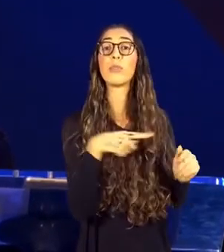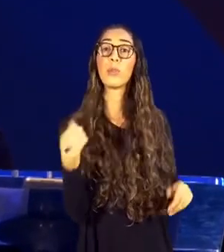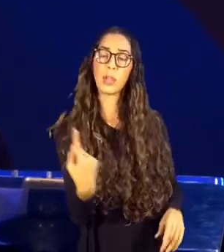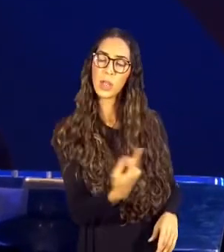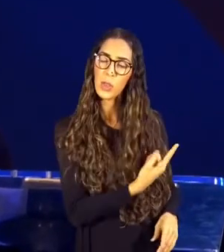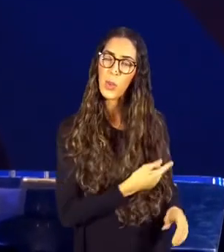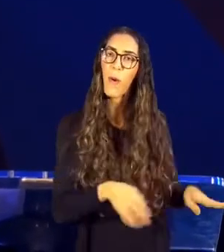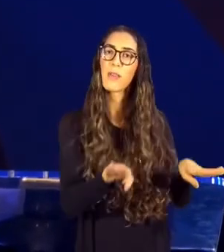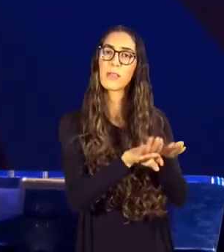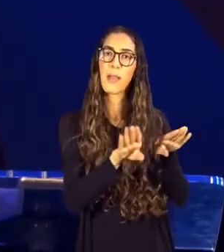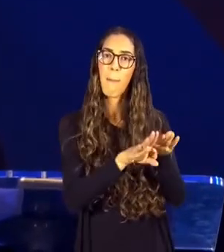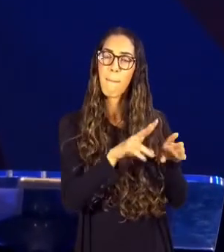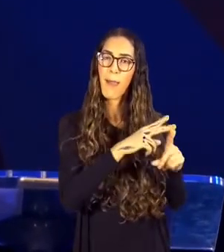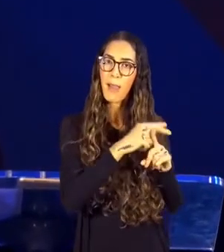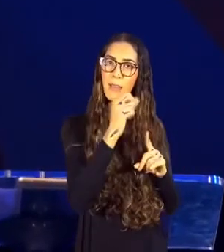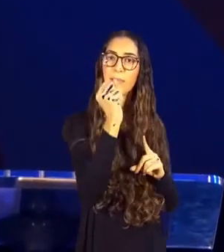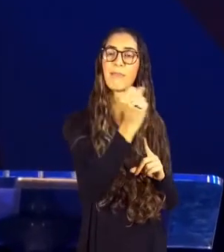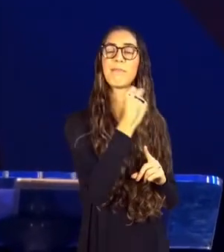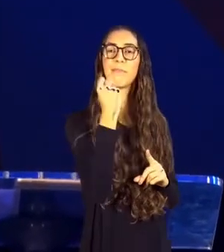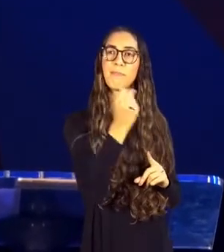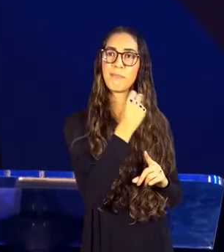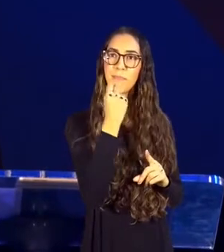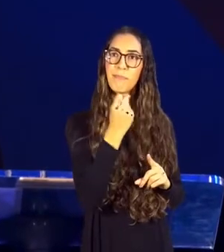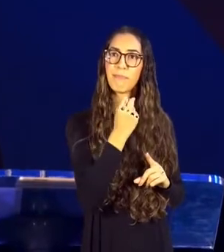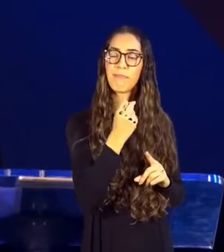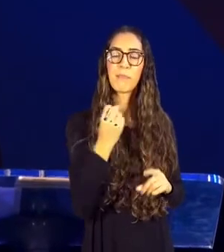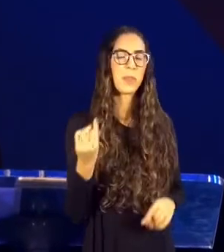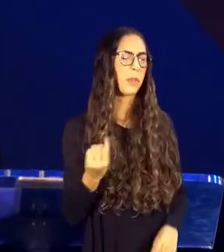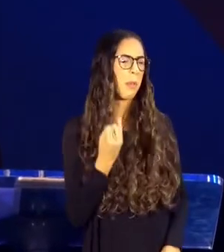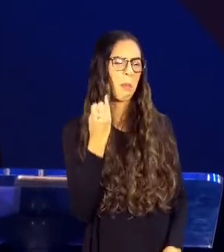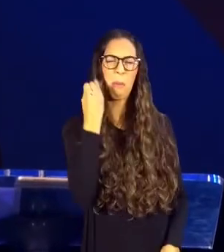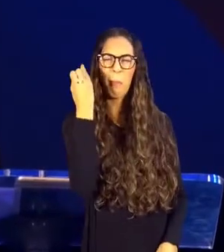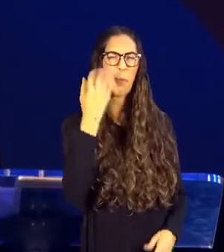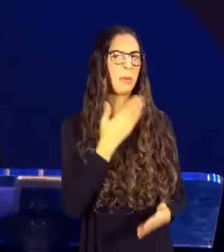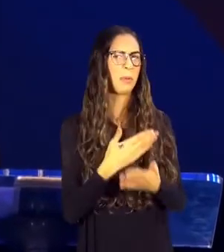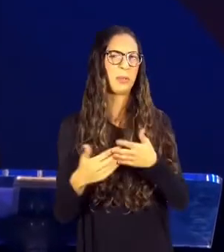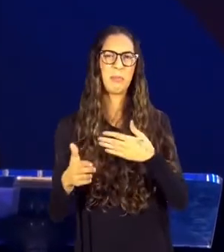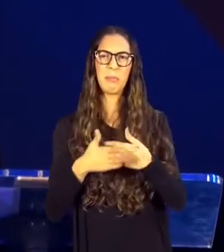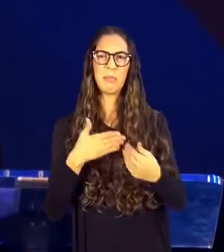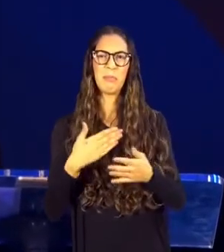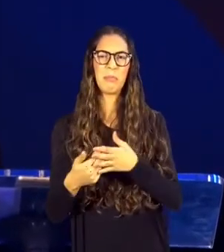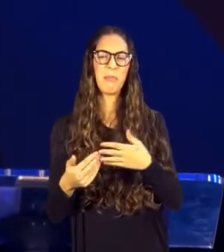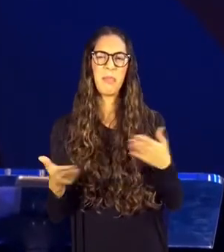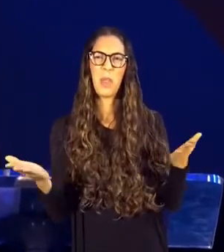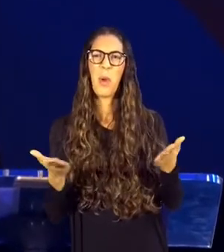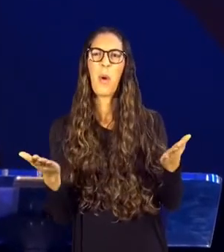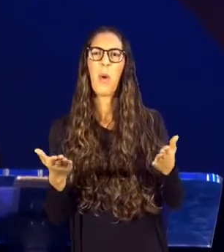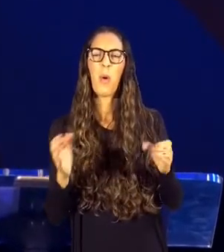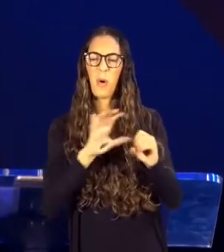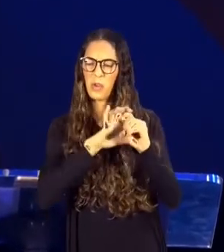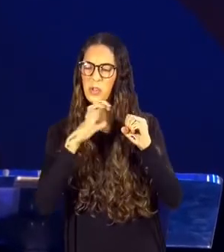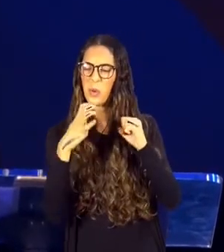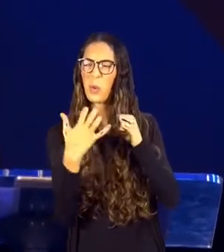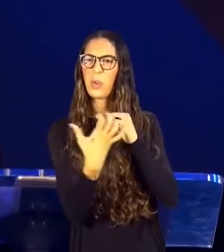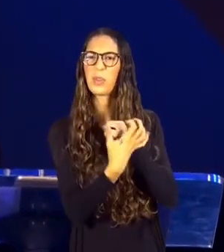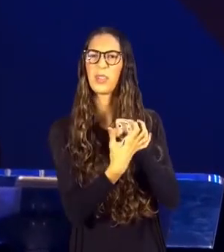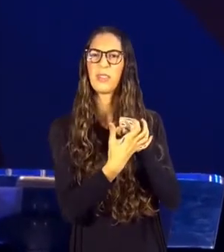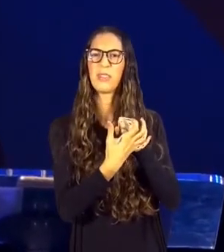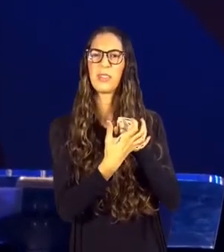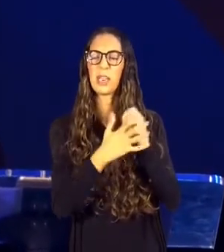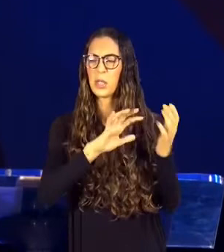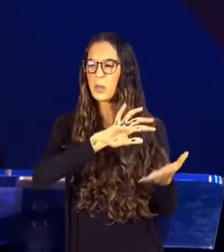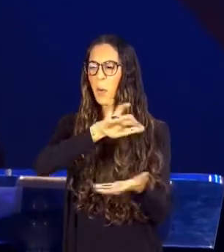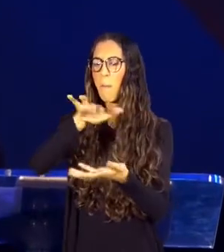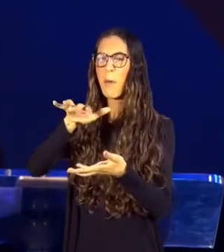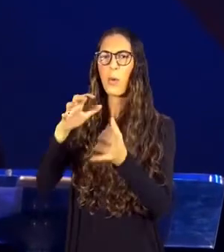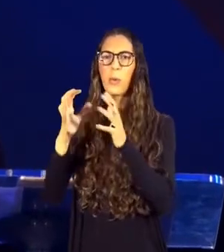vencedores em Jesus. Não importa o que estamos vivendo, não importa o que estamos vendo, porque nós não vivemos por